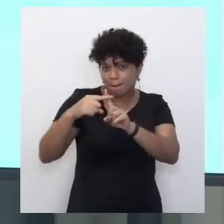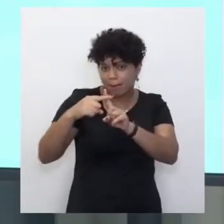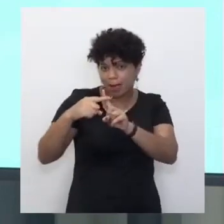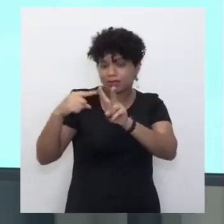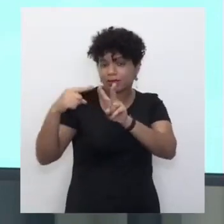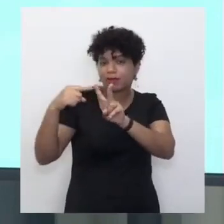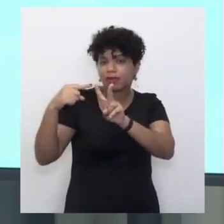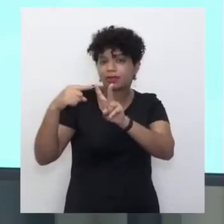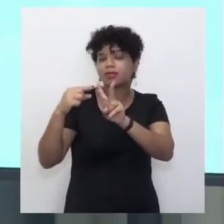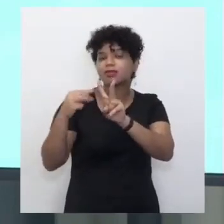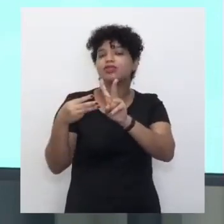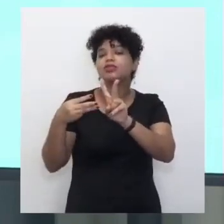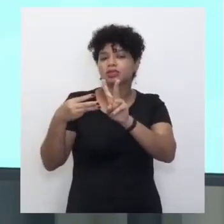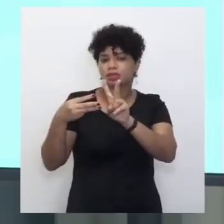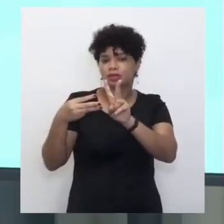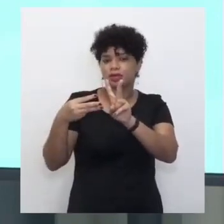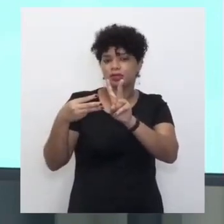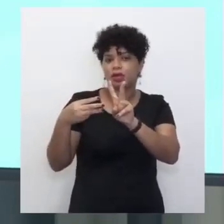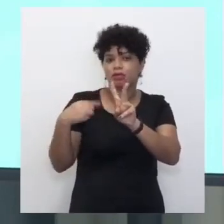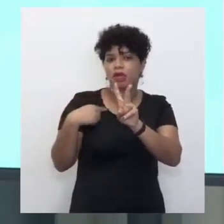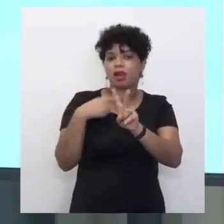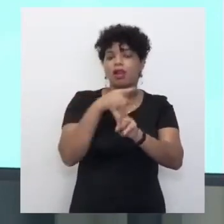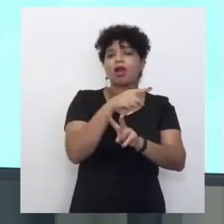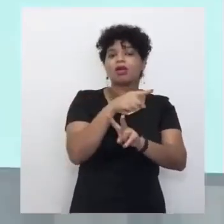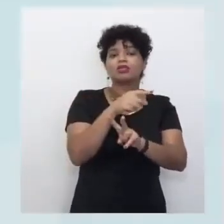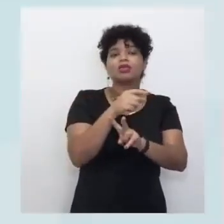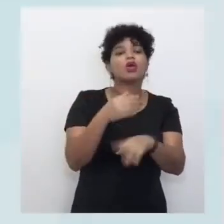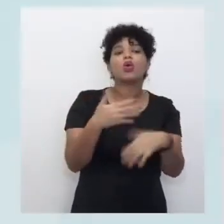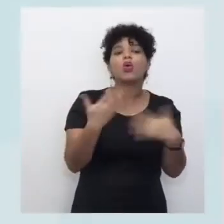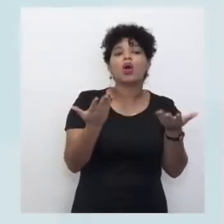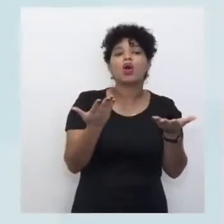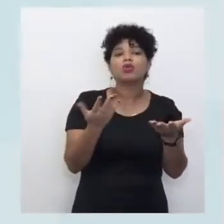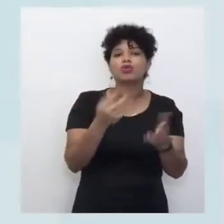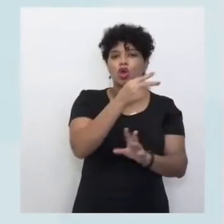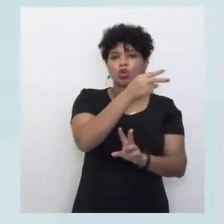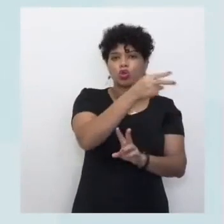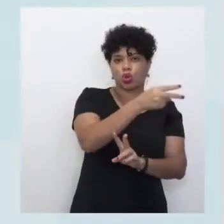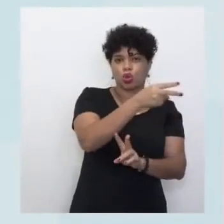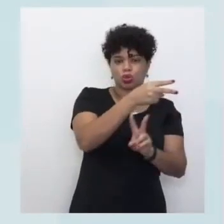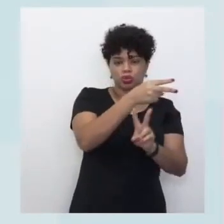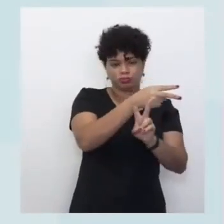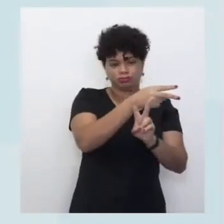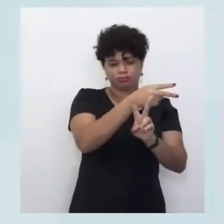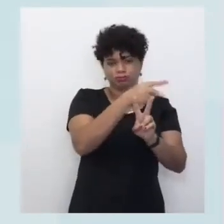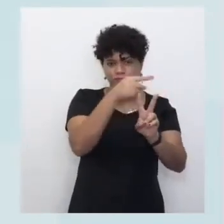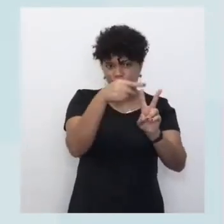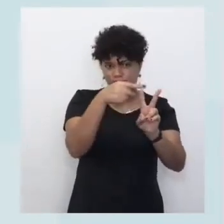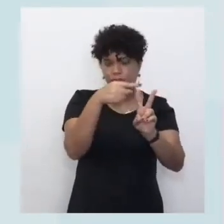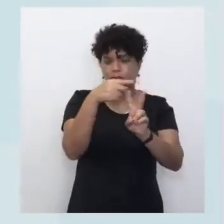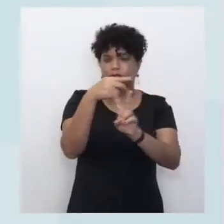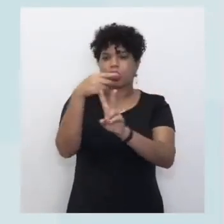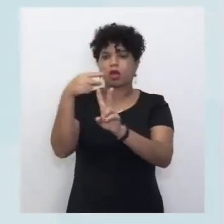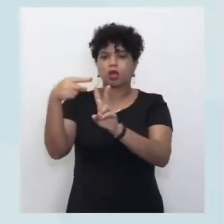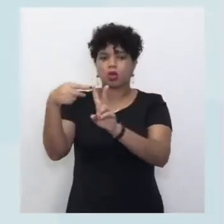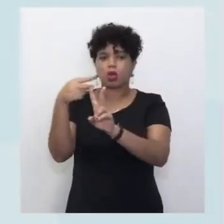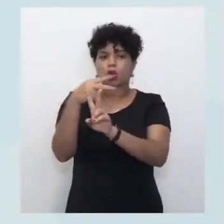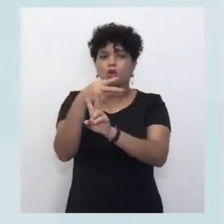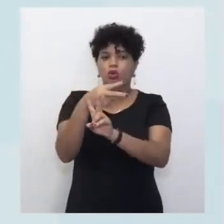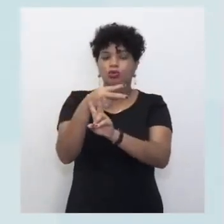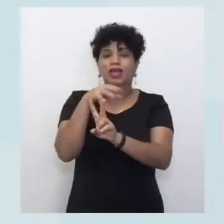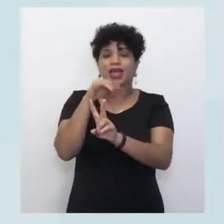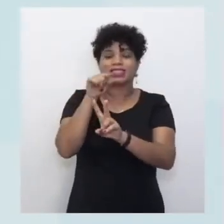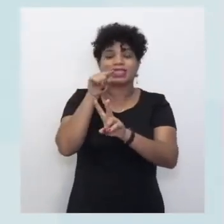quadrada de 3. O índice da raiz, você sabe, é 2. Quando não aparece nada, o expoente